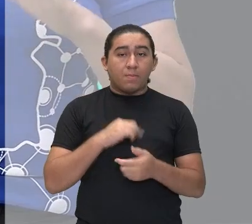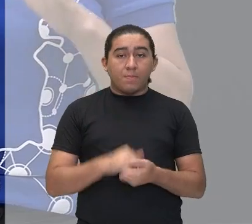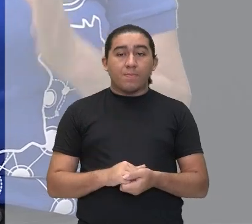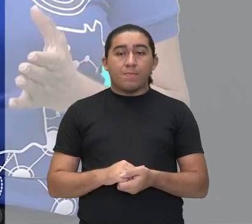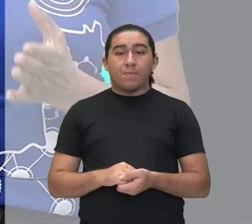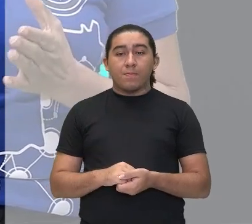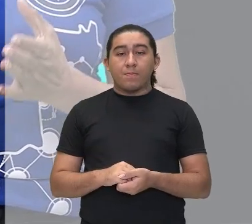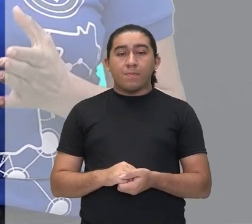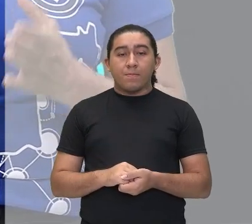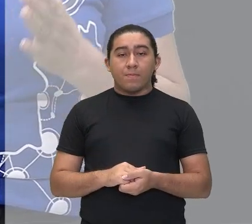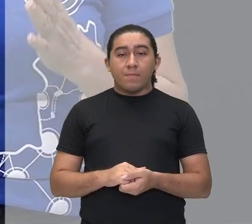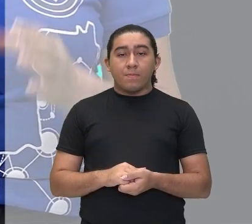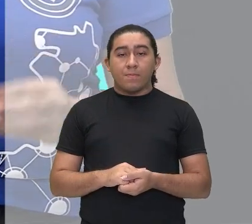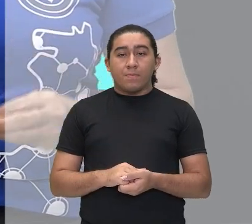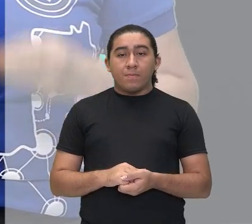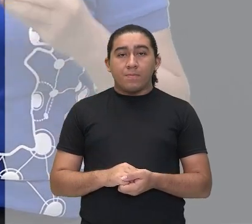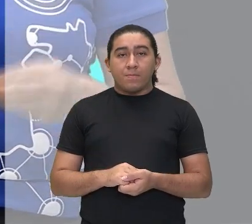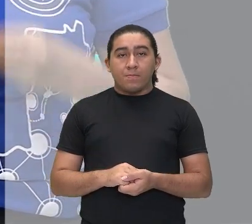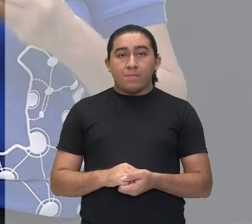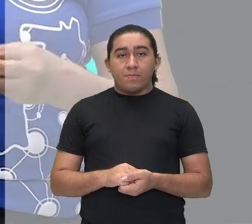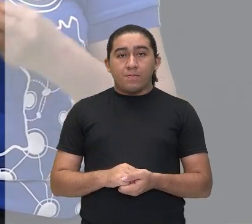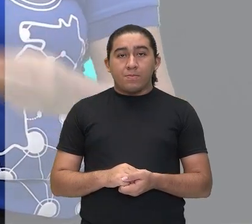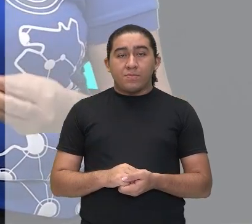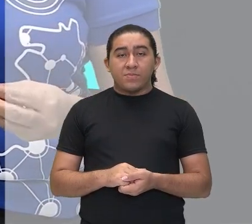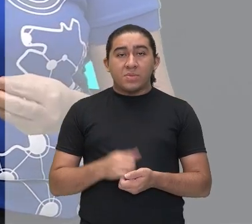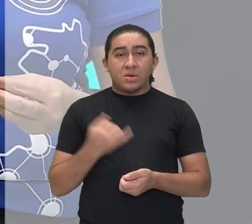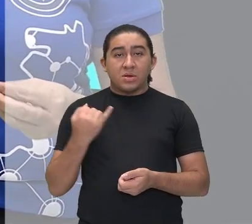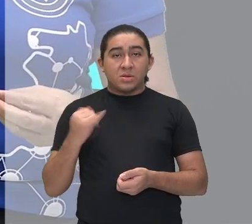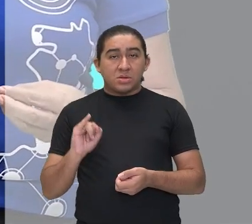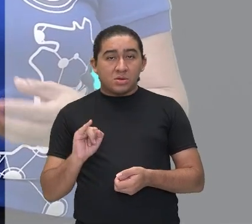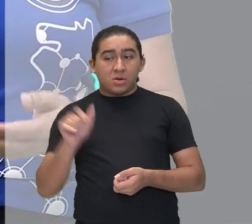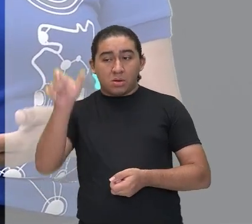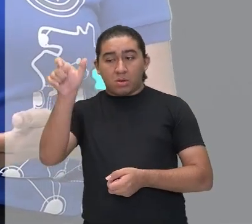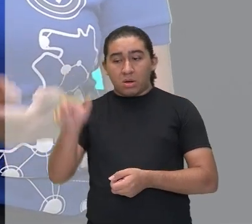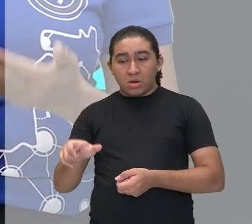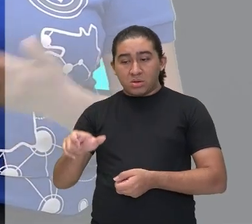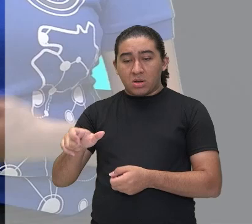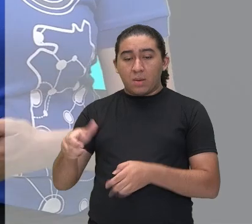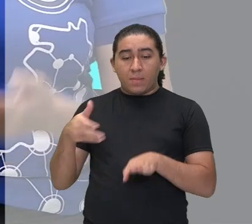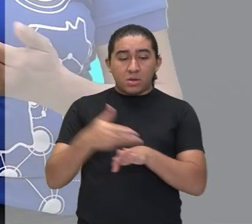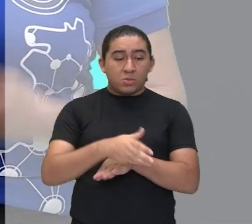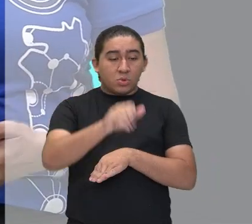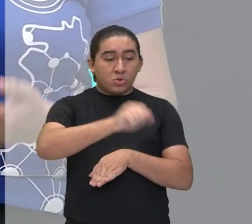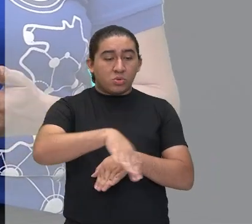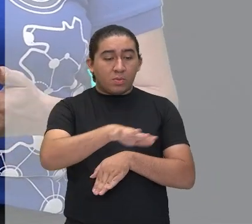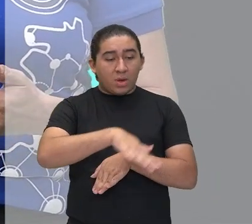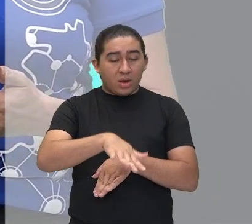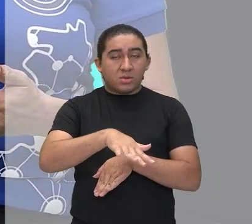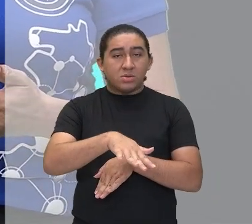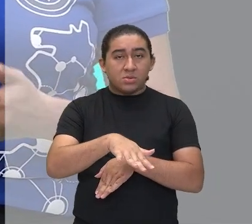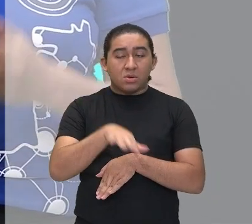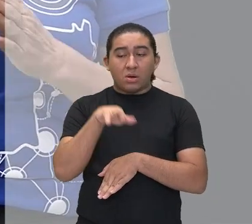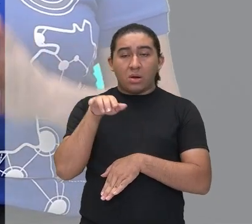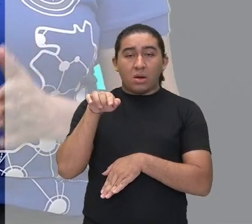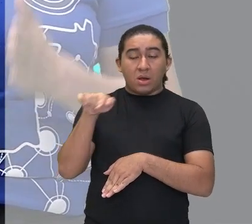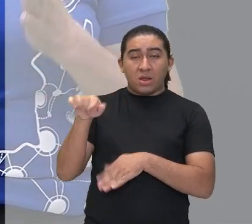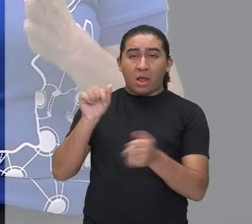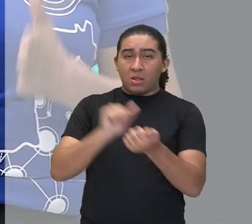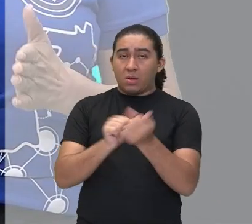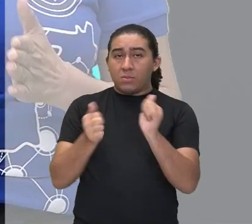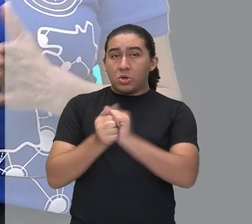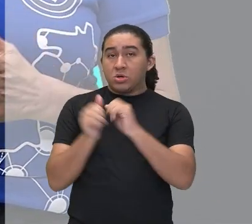Então, se o ser não pode se adaptar àquele meio, então ele vai se perdendo. Só